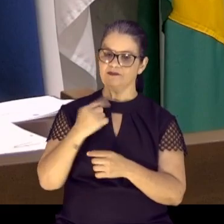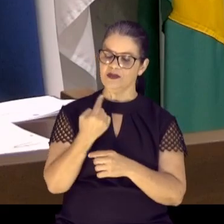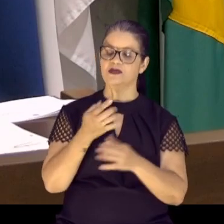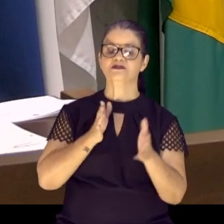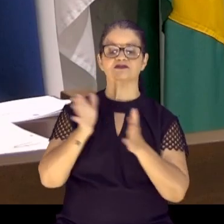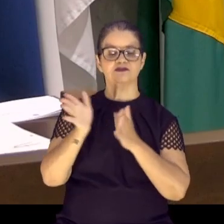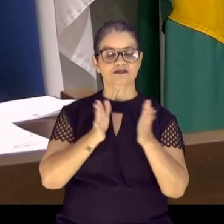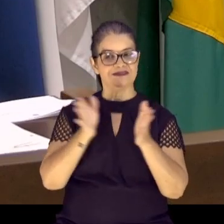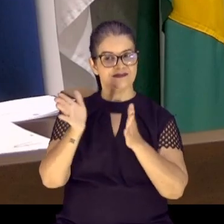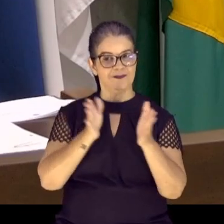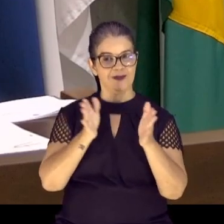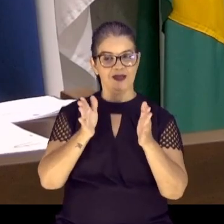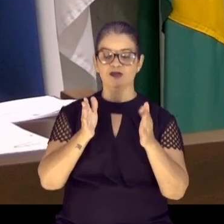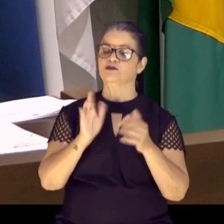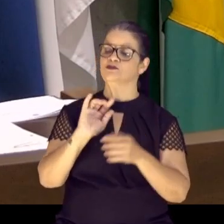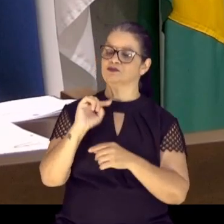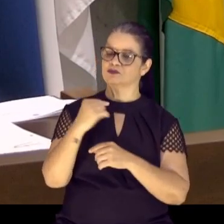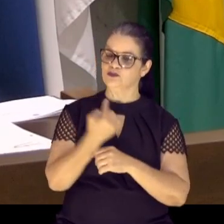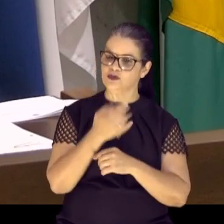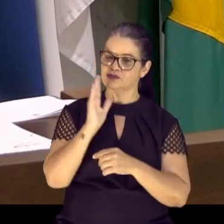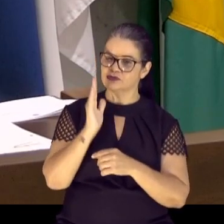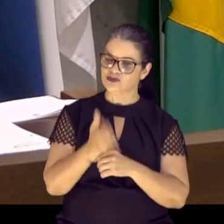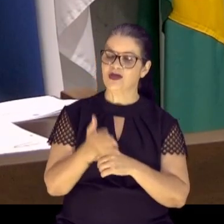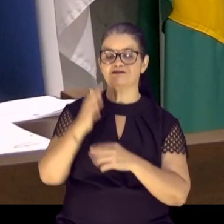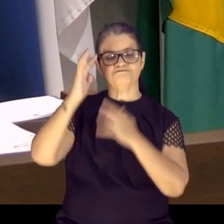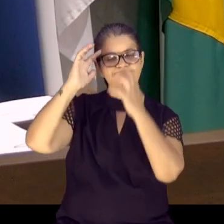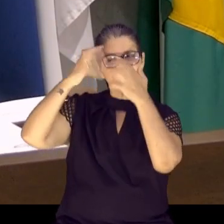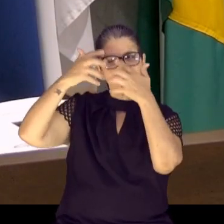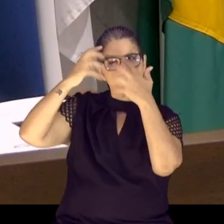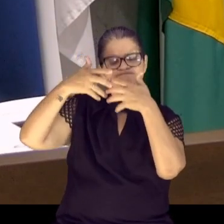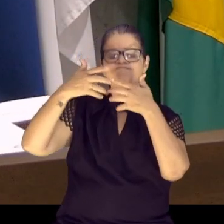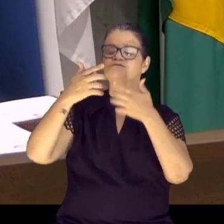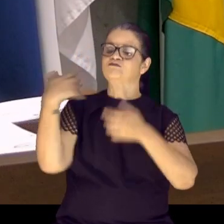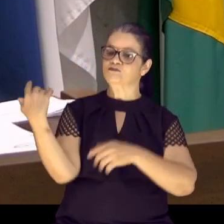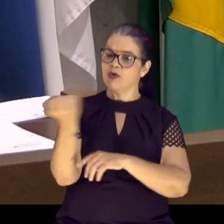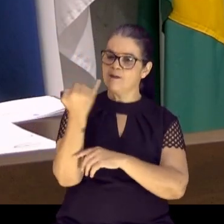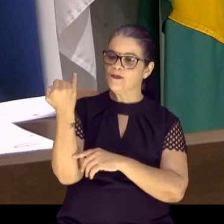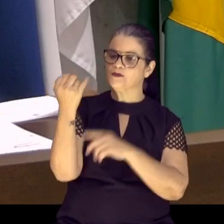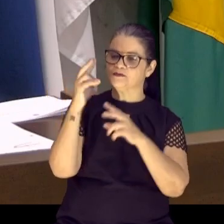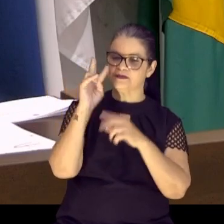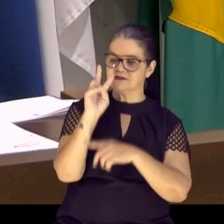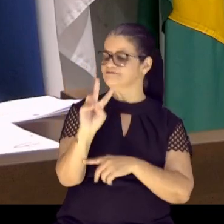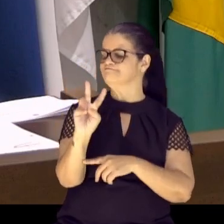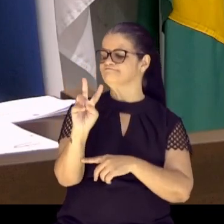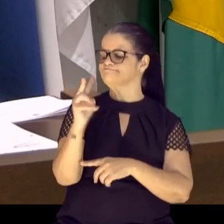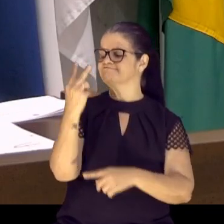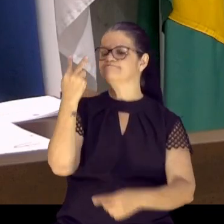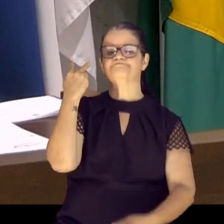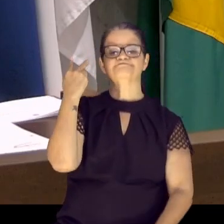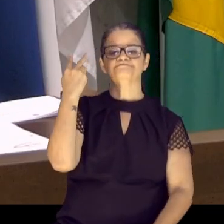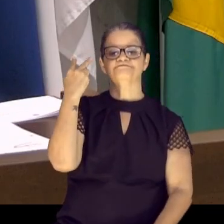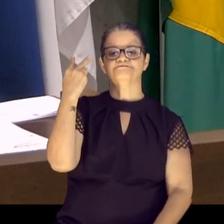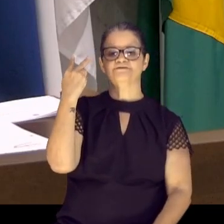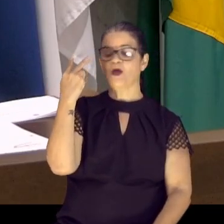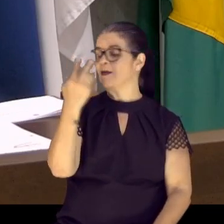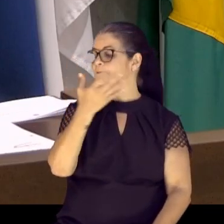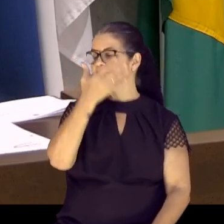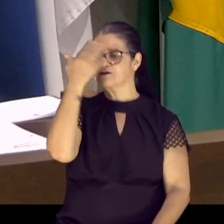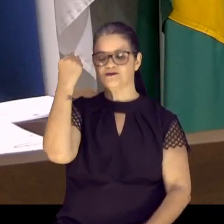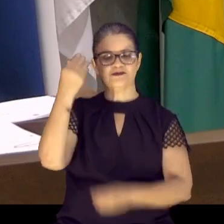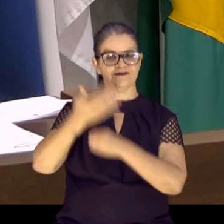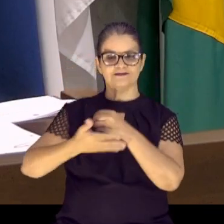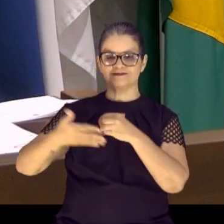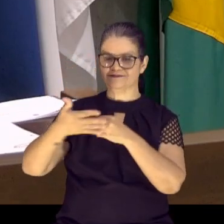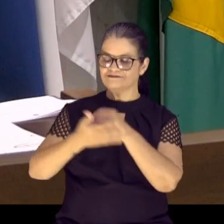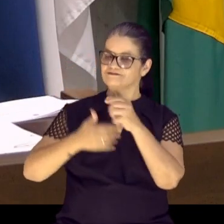nesse período, nós refletimos muito sobre a importância de olhar para trás, para não esquecermos os fundamentos da